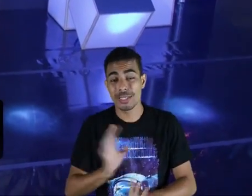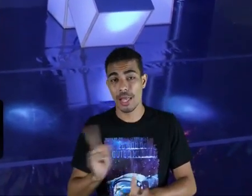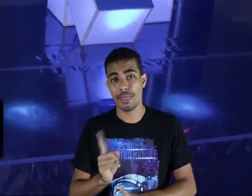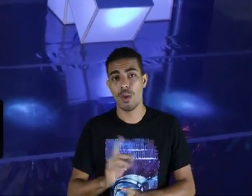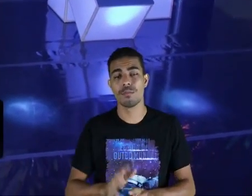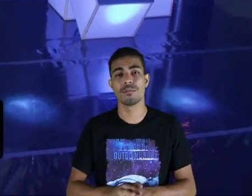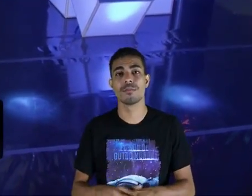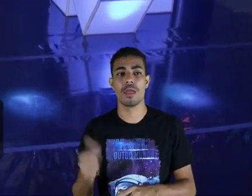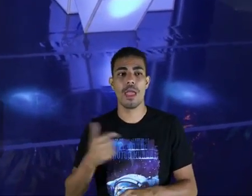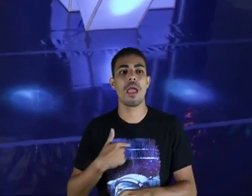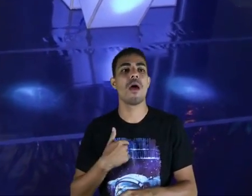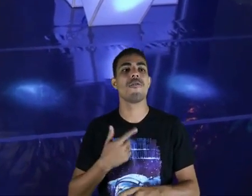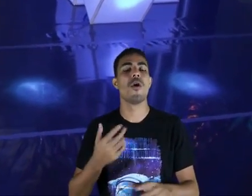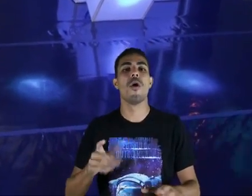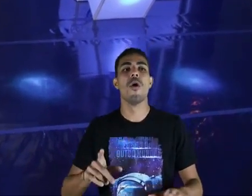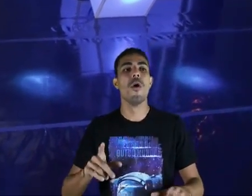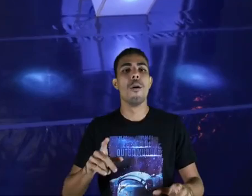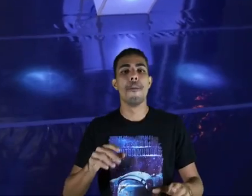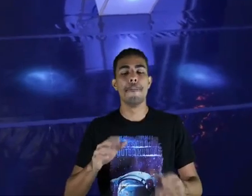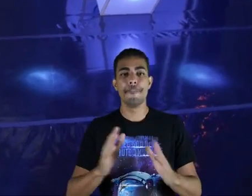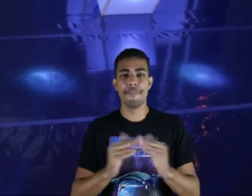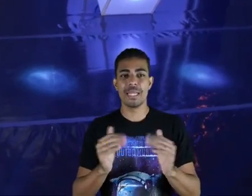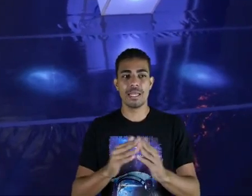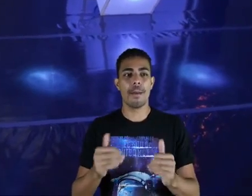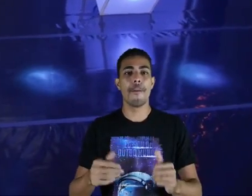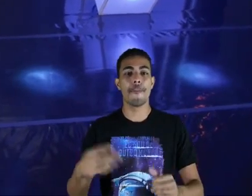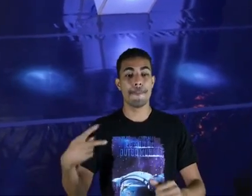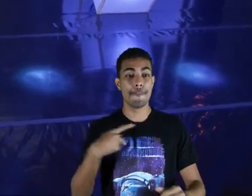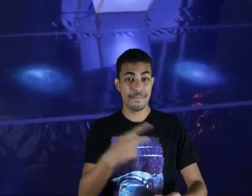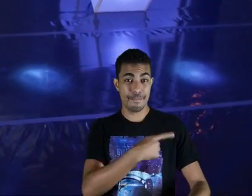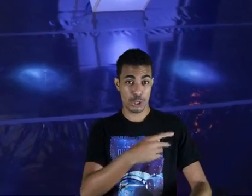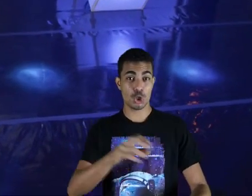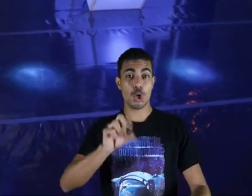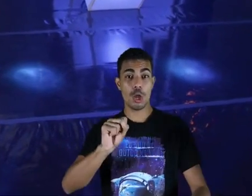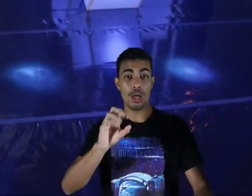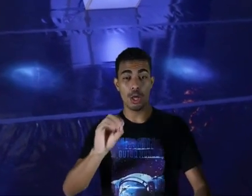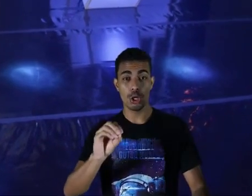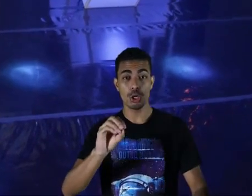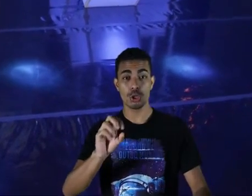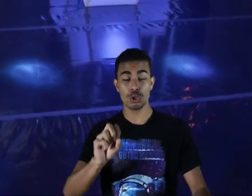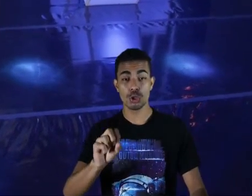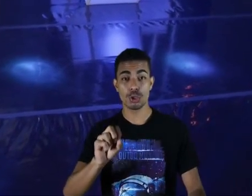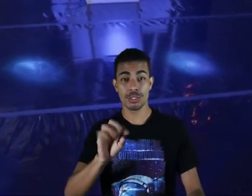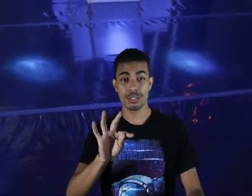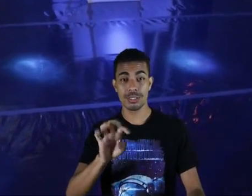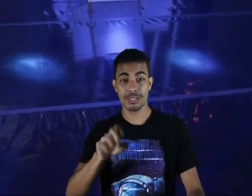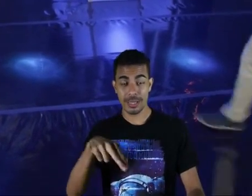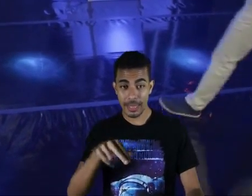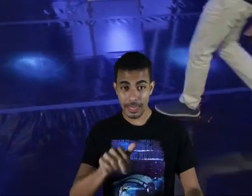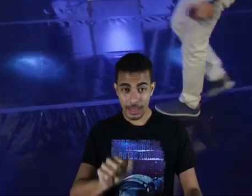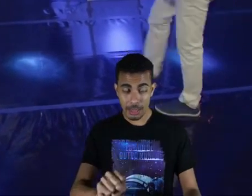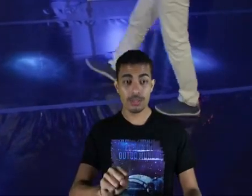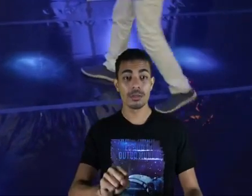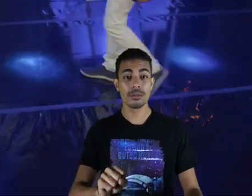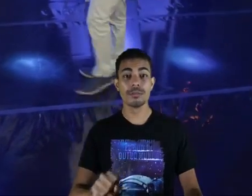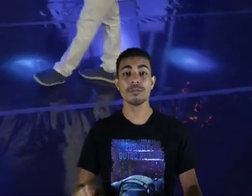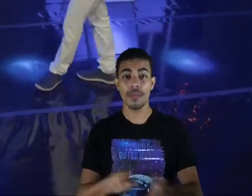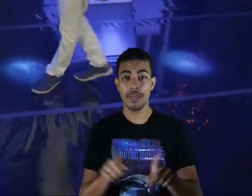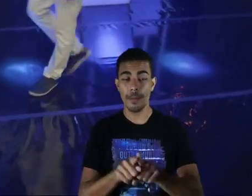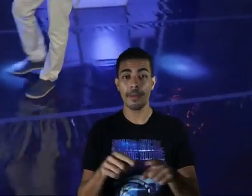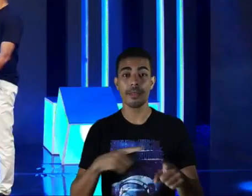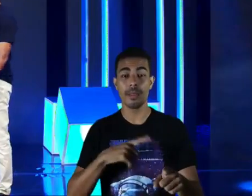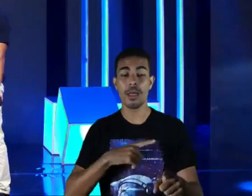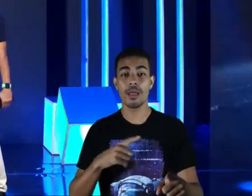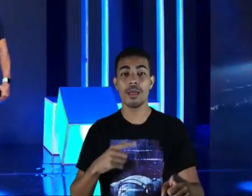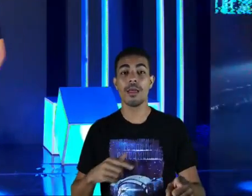vou convidar aqui o meu amigo, pastor Sóstines, para vir aqui para poder ajudar a gente aqui, pastor. Opa! Porque você está